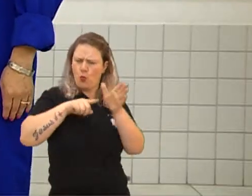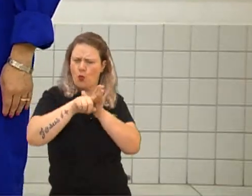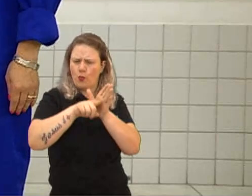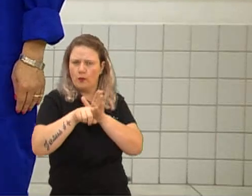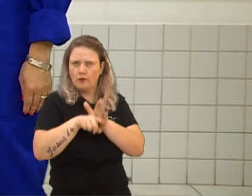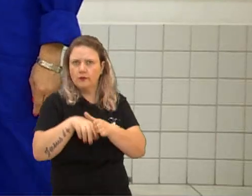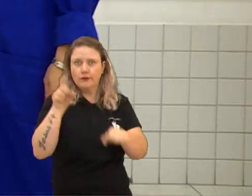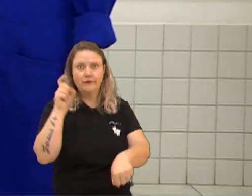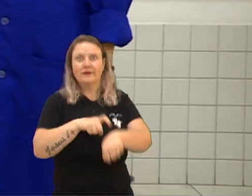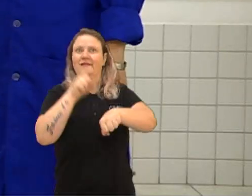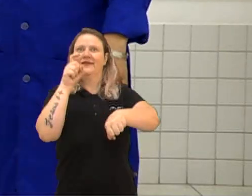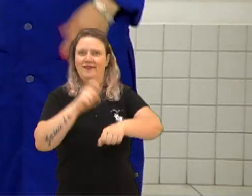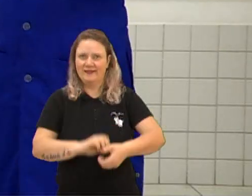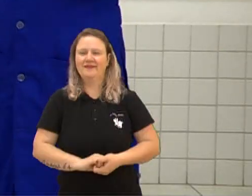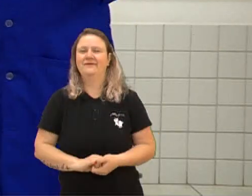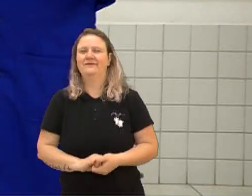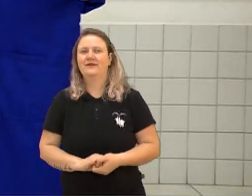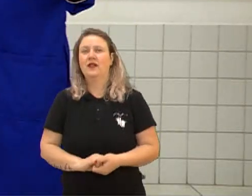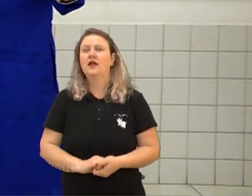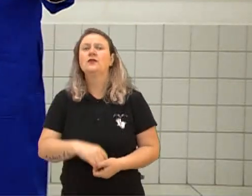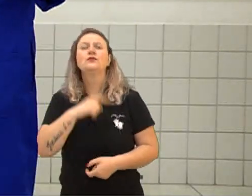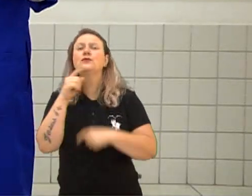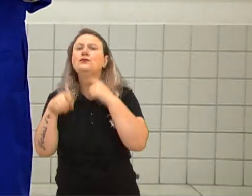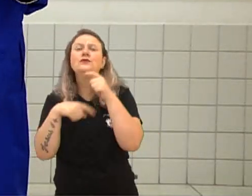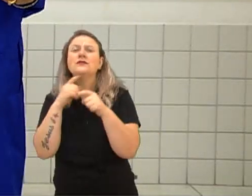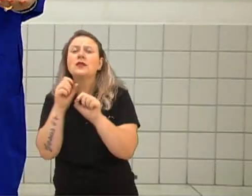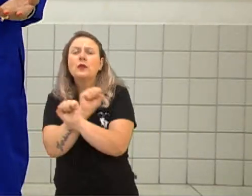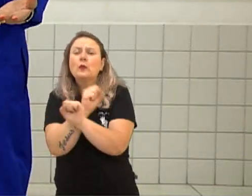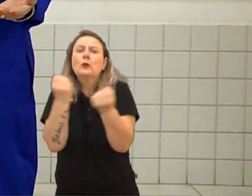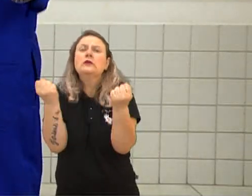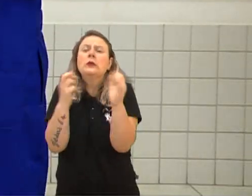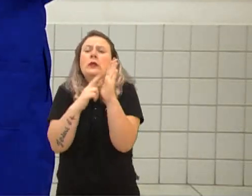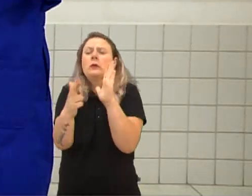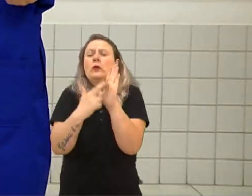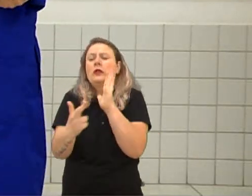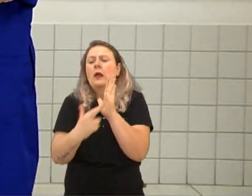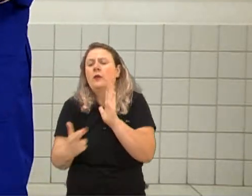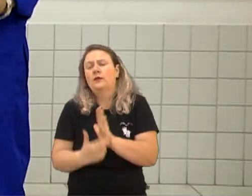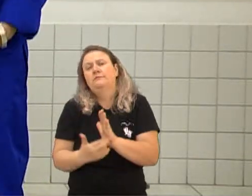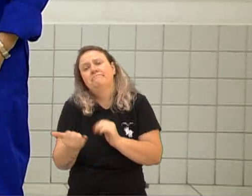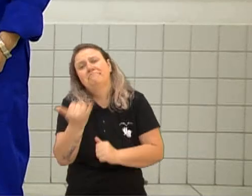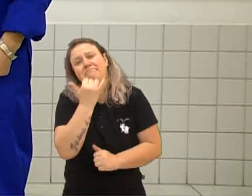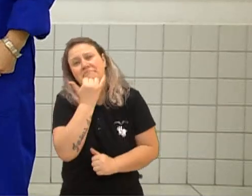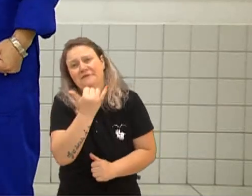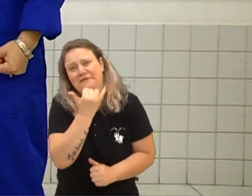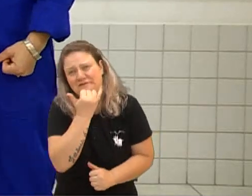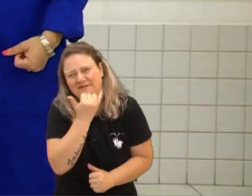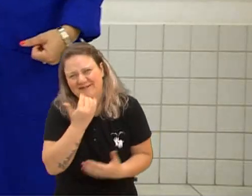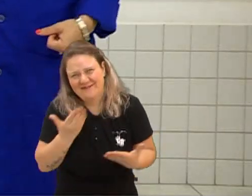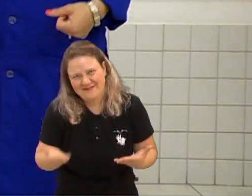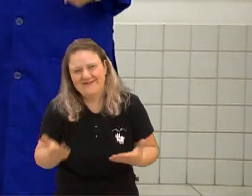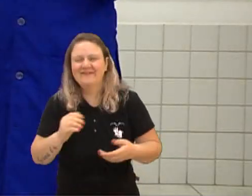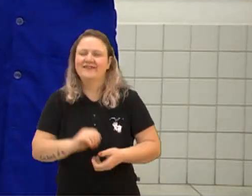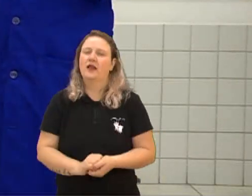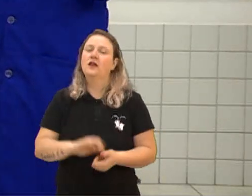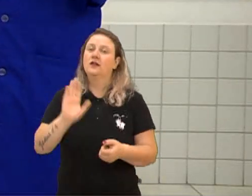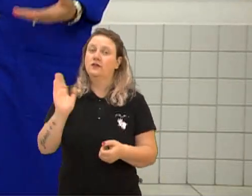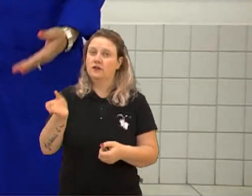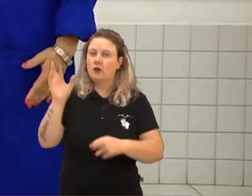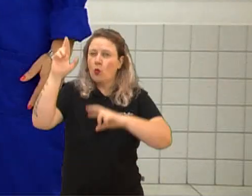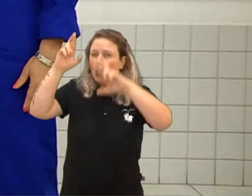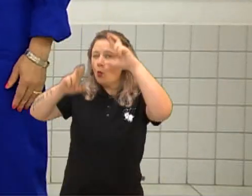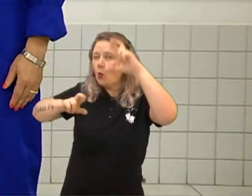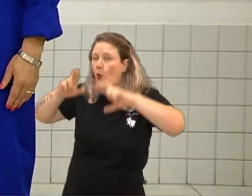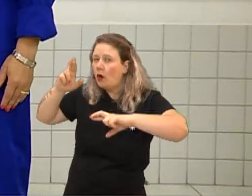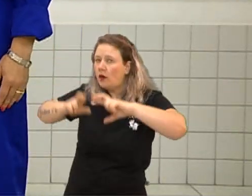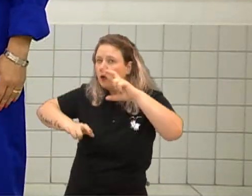muita gente, né, professora Rosa? Não dá tempo de responder todas as mensagens, gente. Nos perdoem. Mas vamos lá que nós já vamos conferir